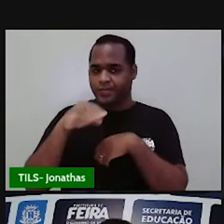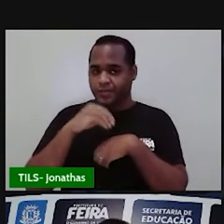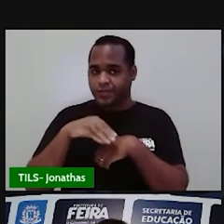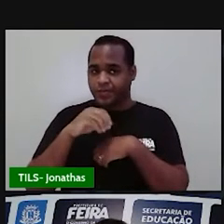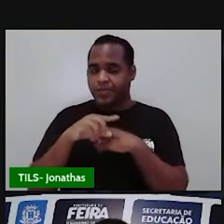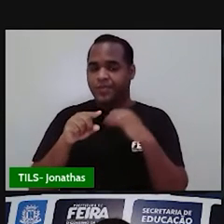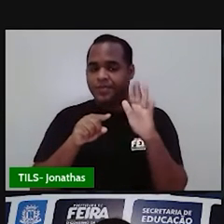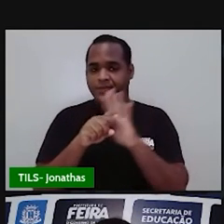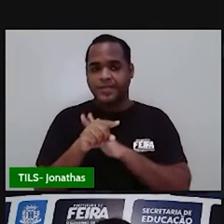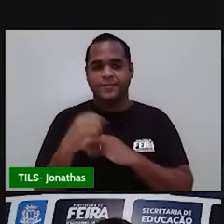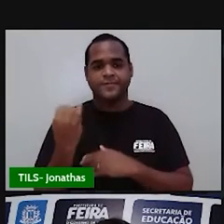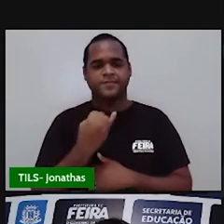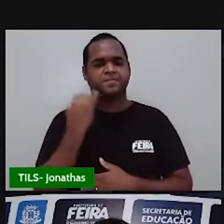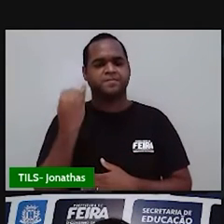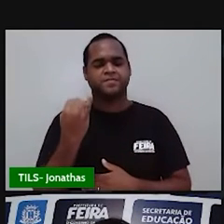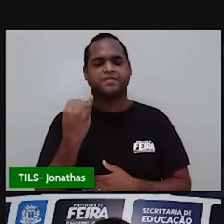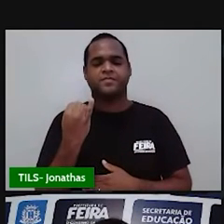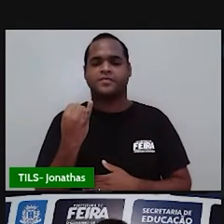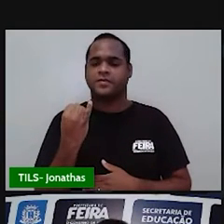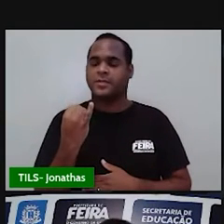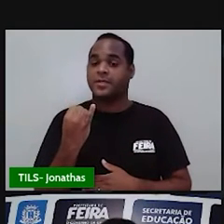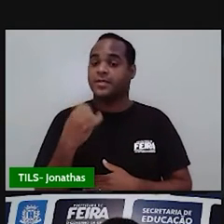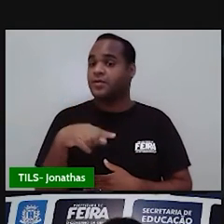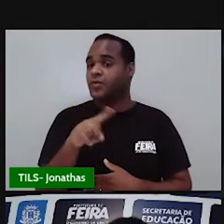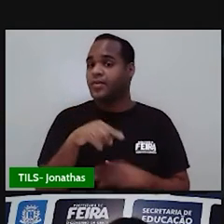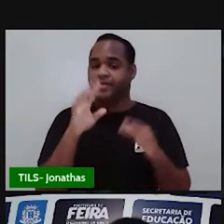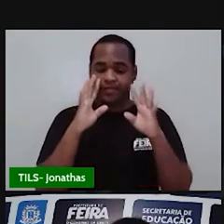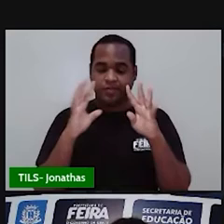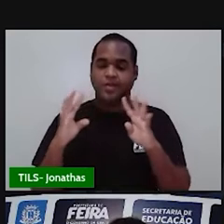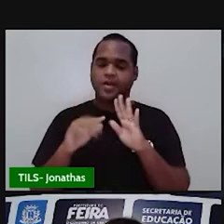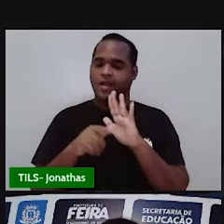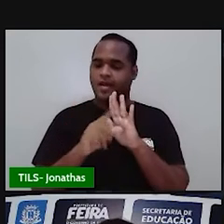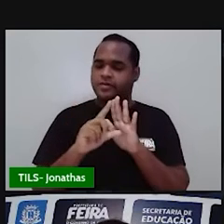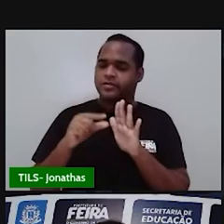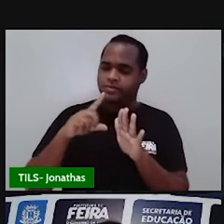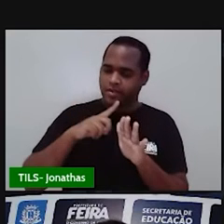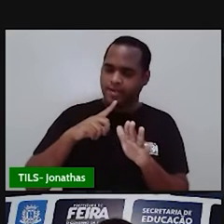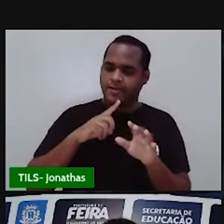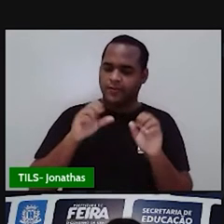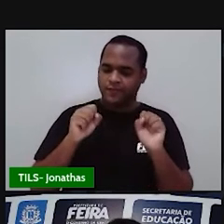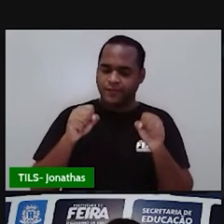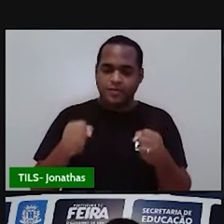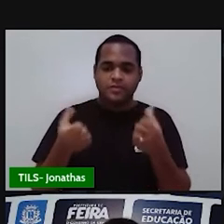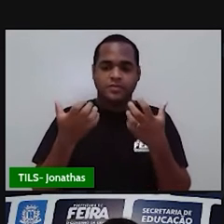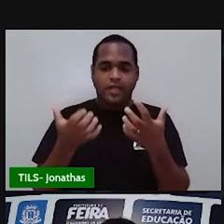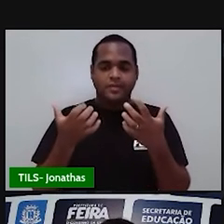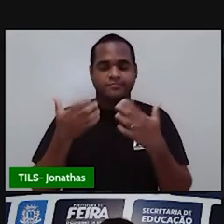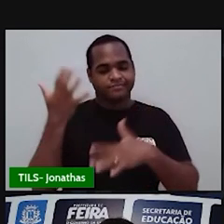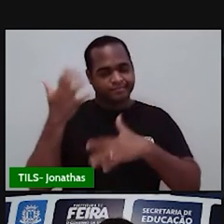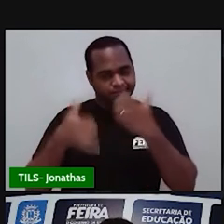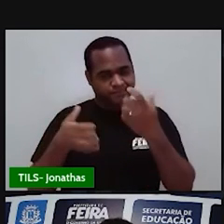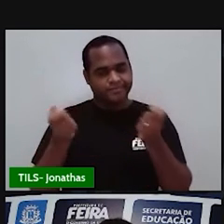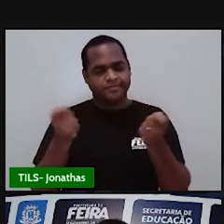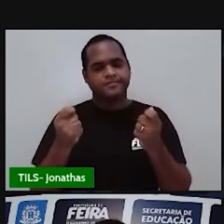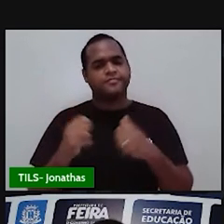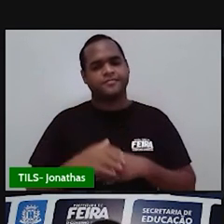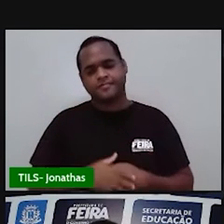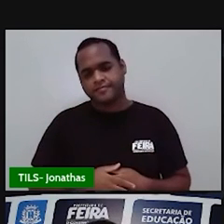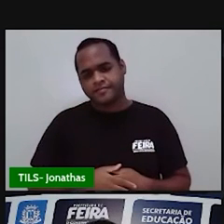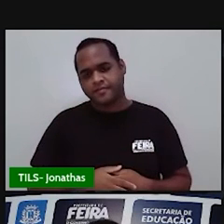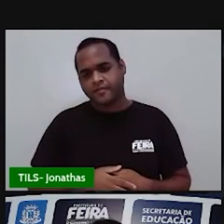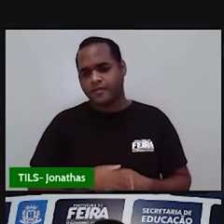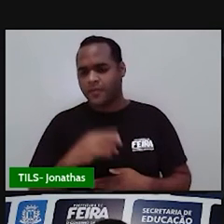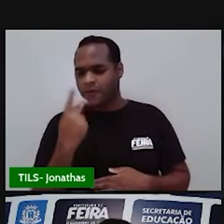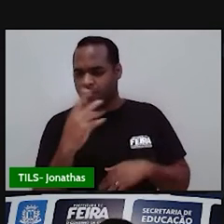pergunta, né? Que a gente já deve ter ouvido ali em aulas anteriores, mas eu quero reforçar isso. Olha só, você sabe qual